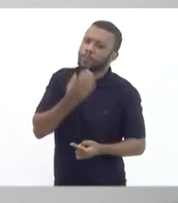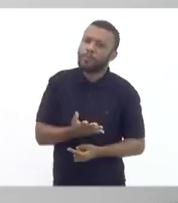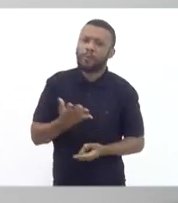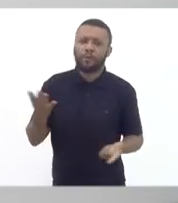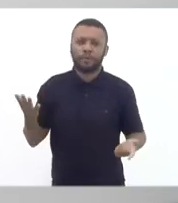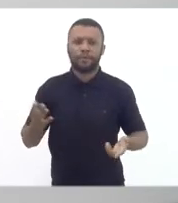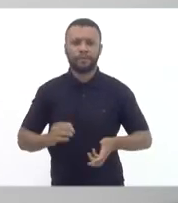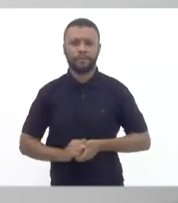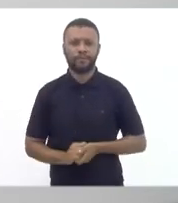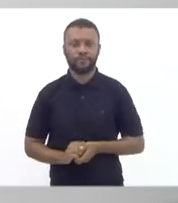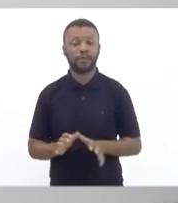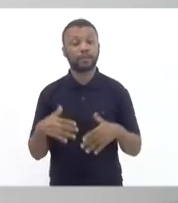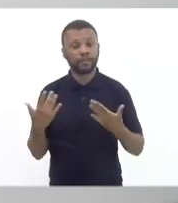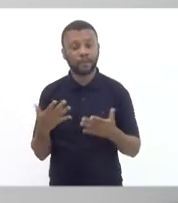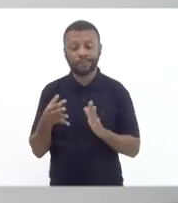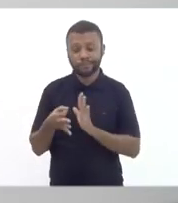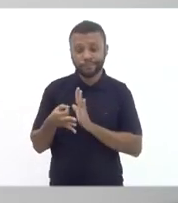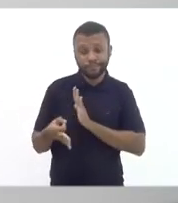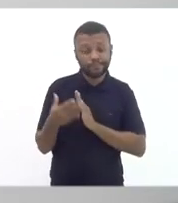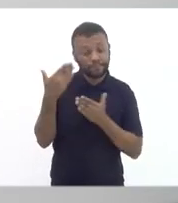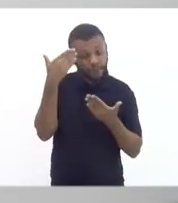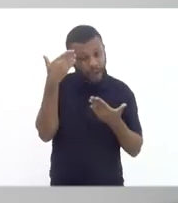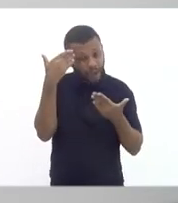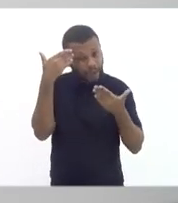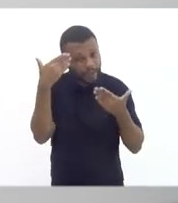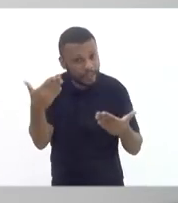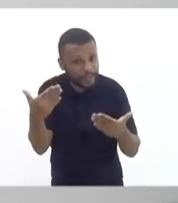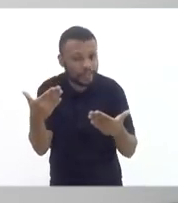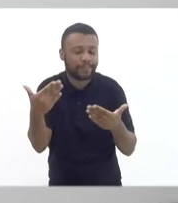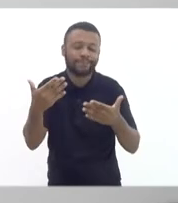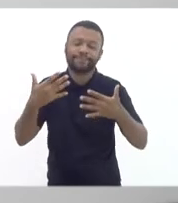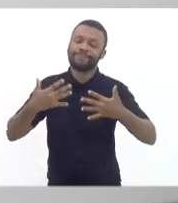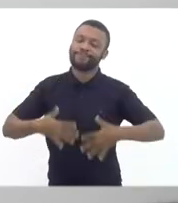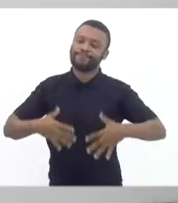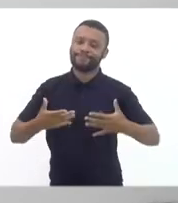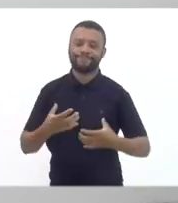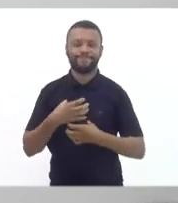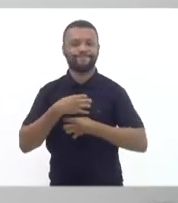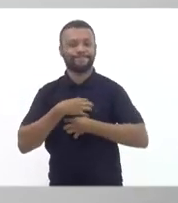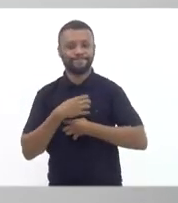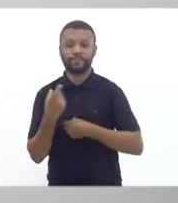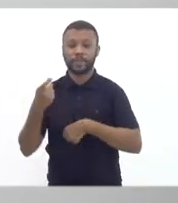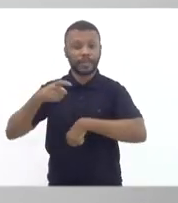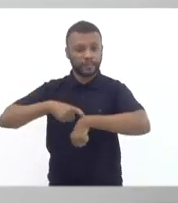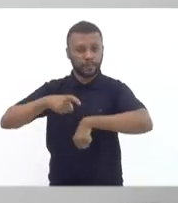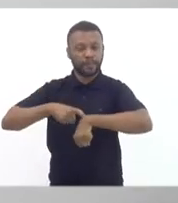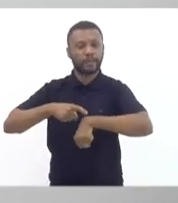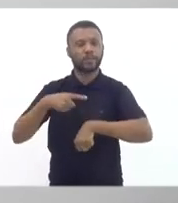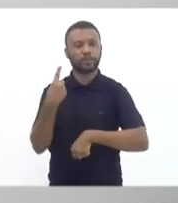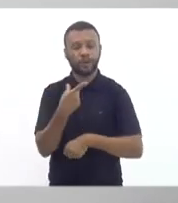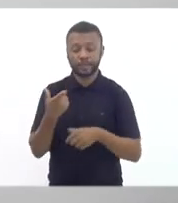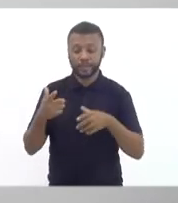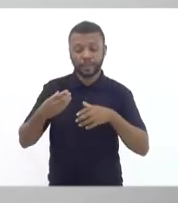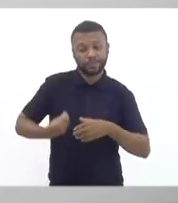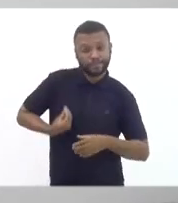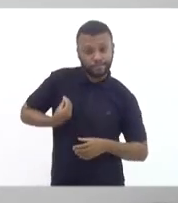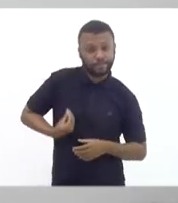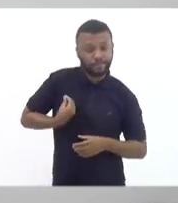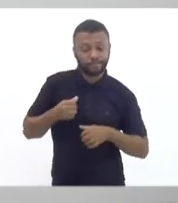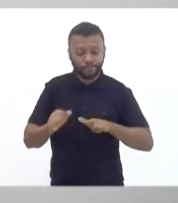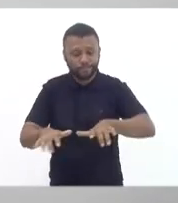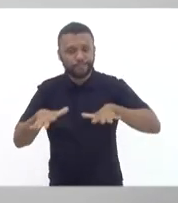Então, fica aqui meu agradecimento, minha gratidão por esse momento de estarmos aqui e que